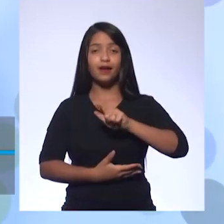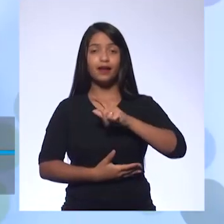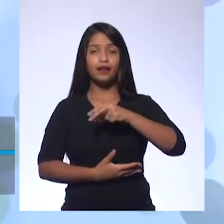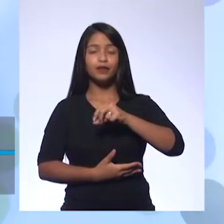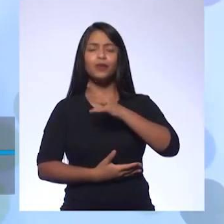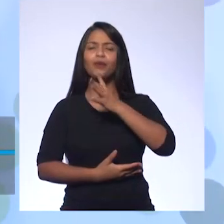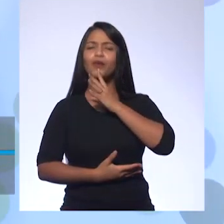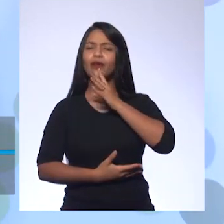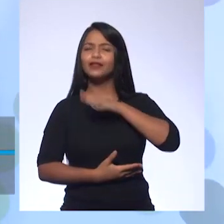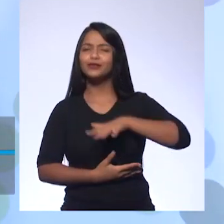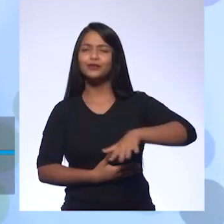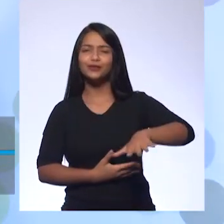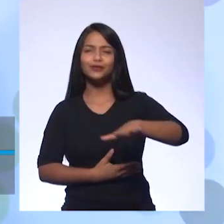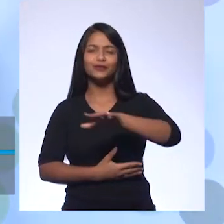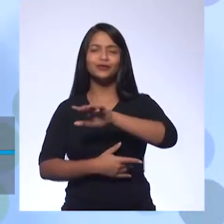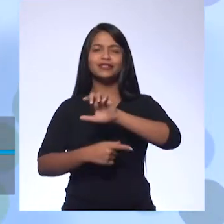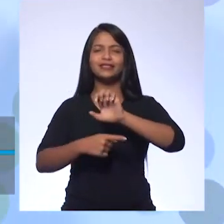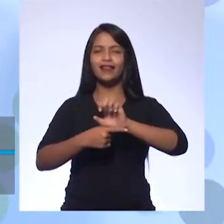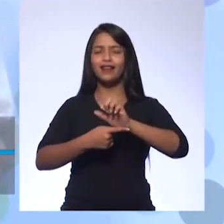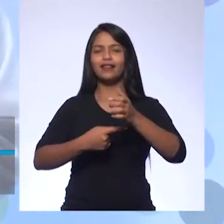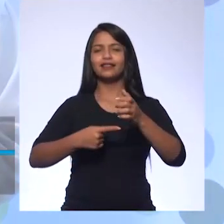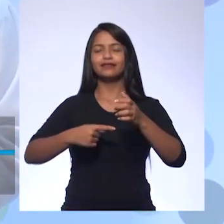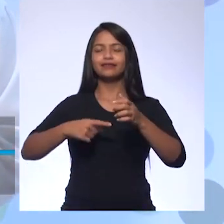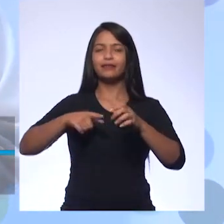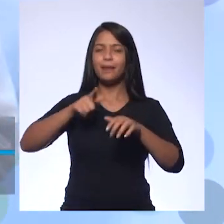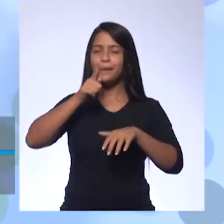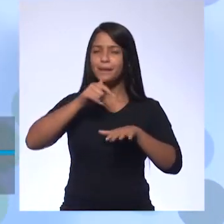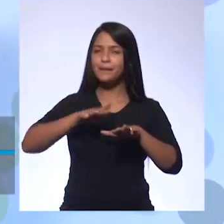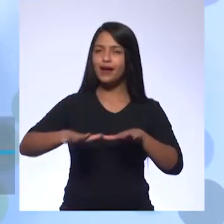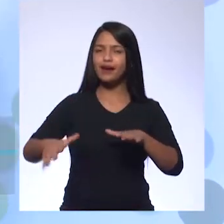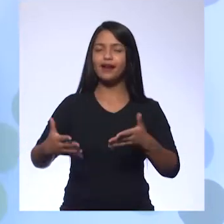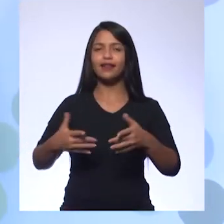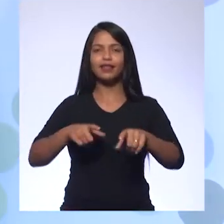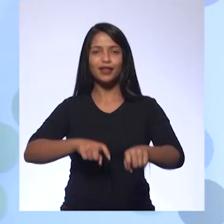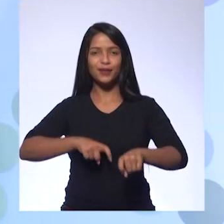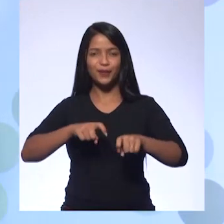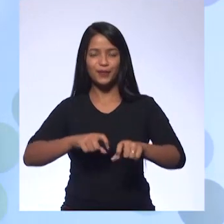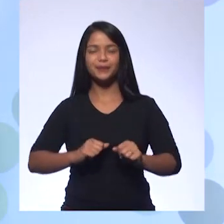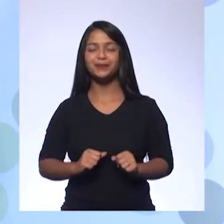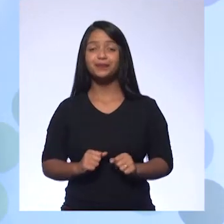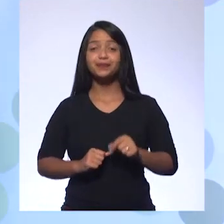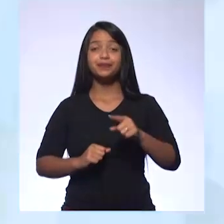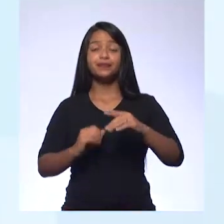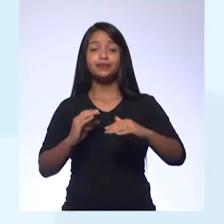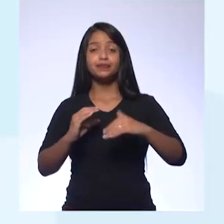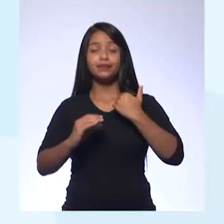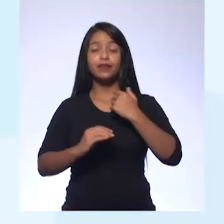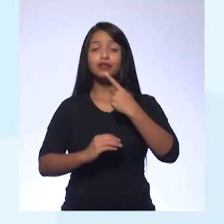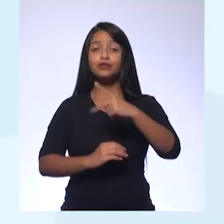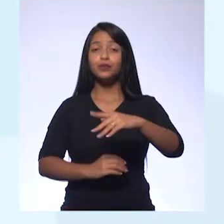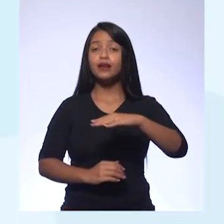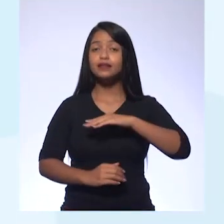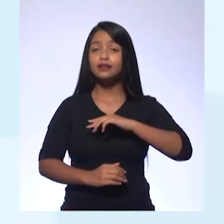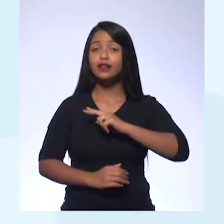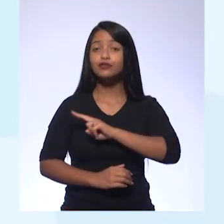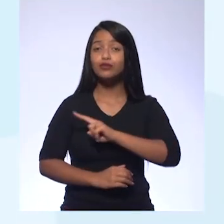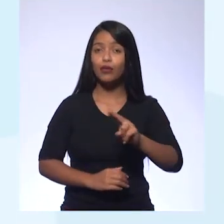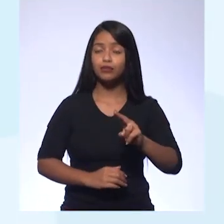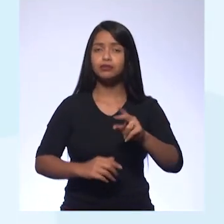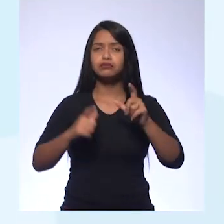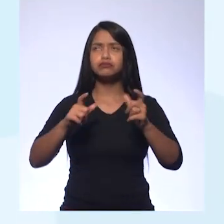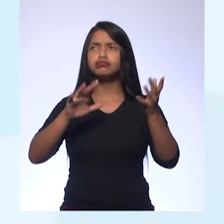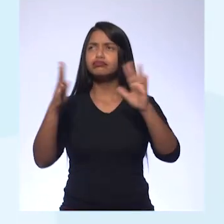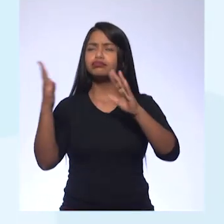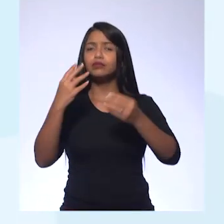o litoral, ele é um cara viajado. Coloca aí no chat o seguinte, o nome da sua cidade e como que é o clima aí, tá bom? 2 minutinhos